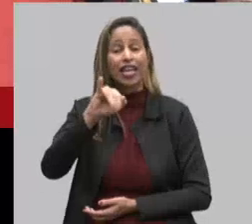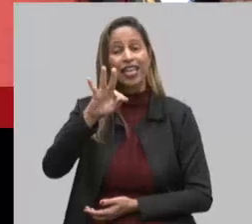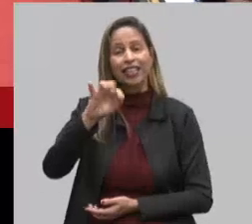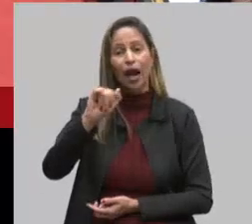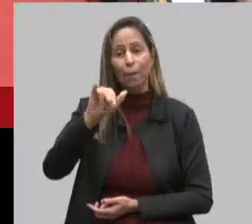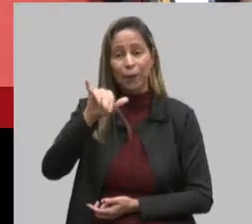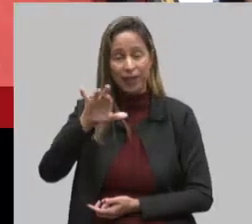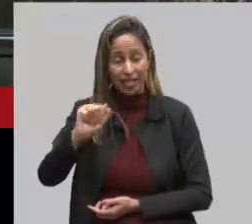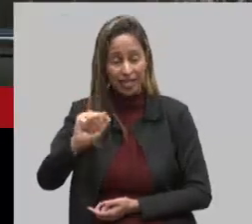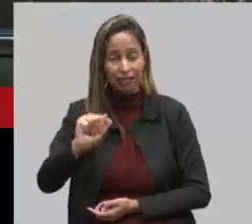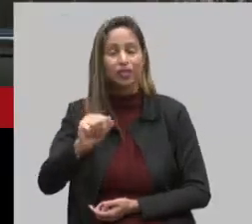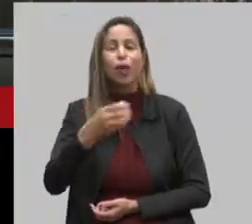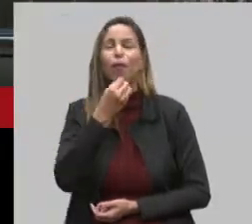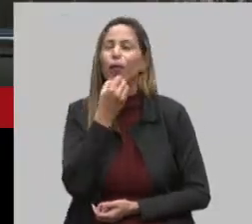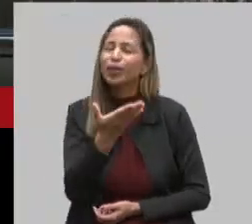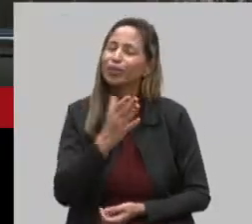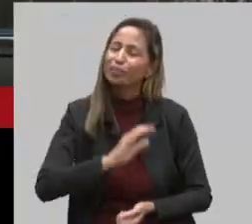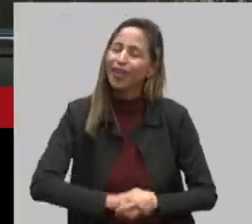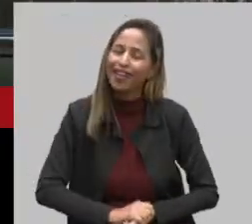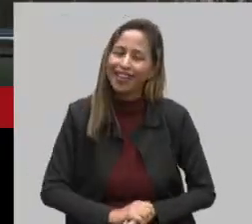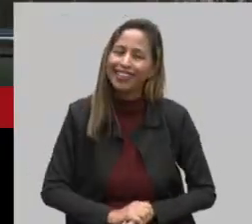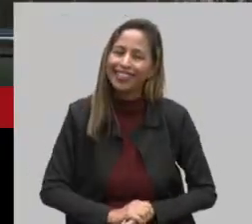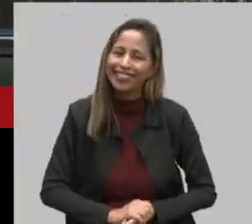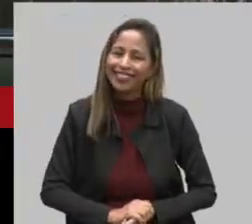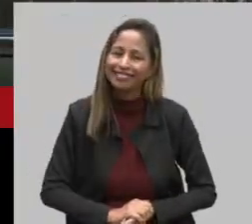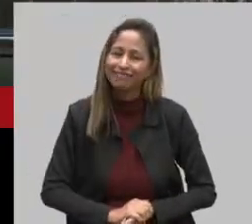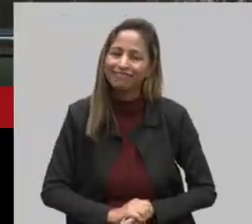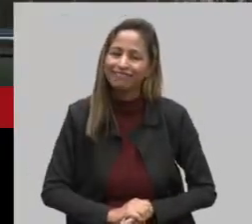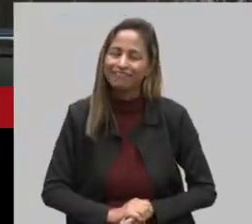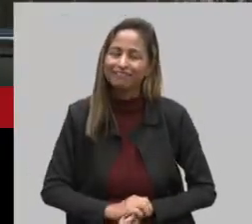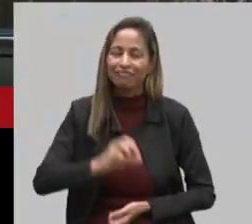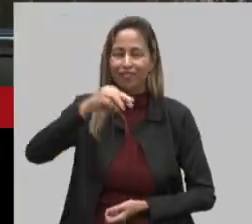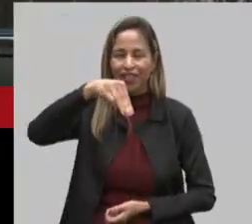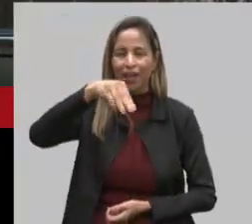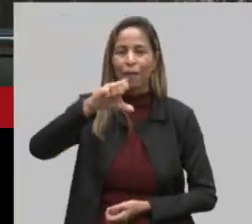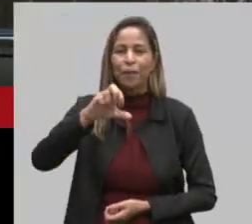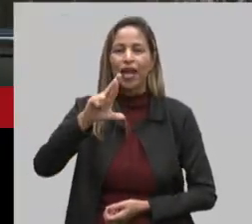Abaixo muito bem Paulo Metropolitano